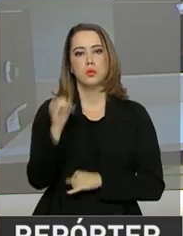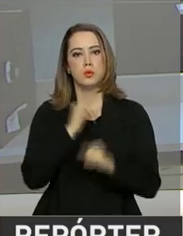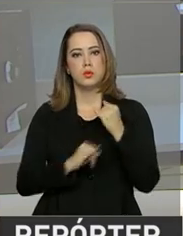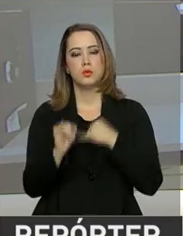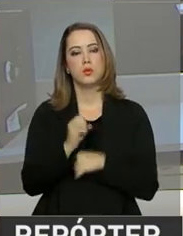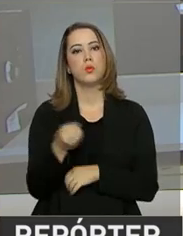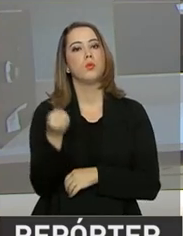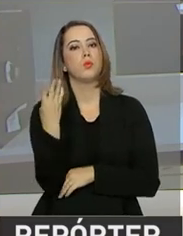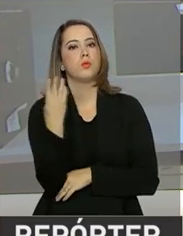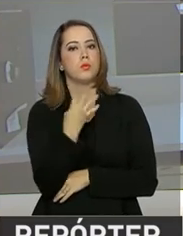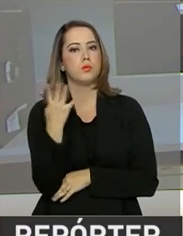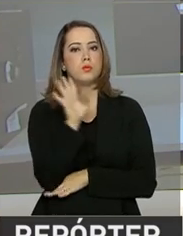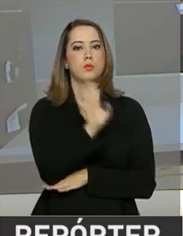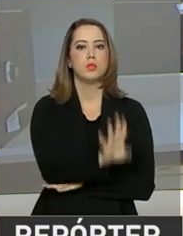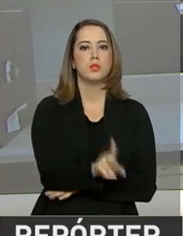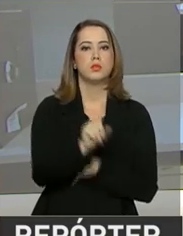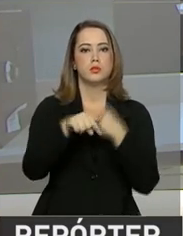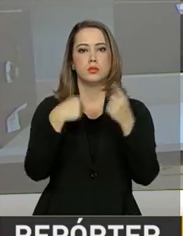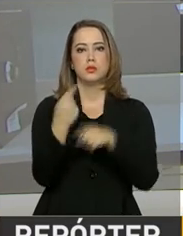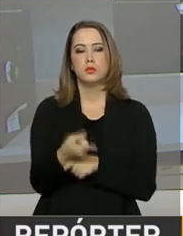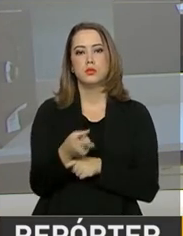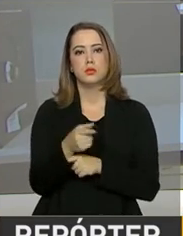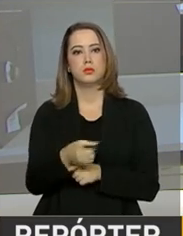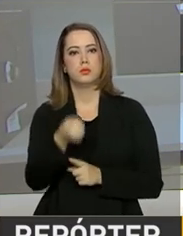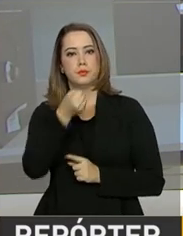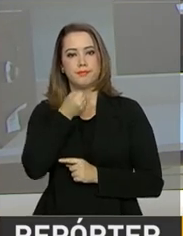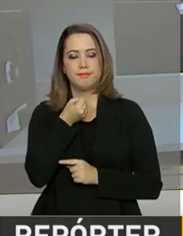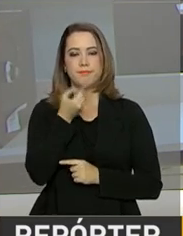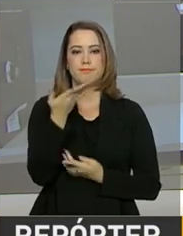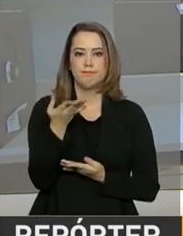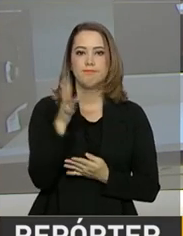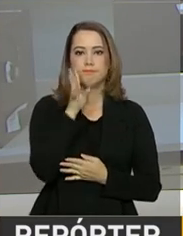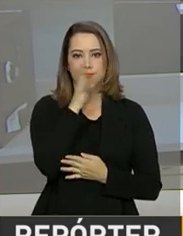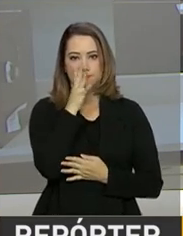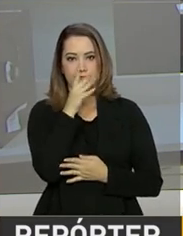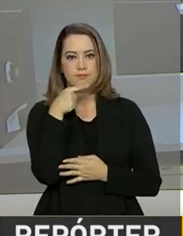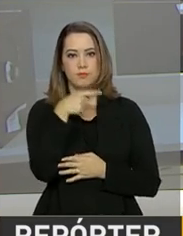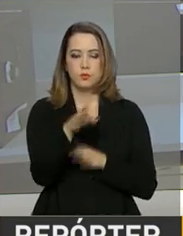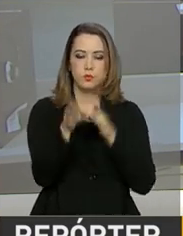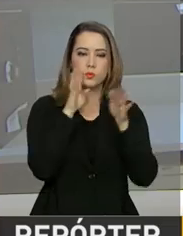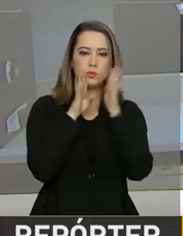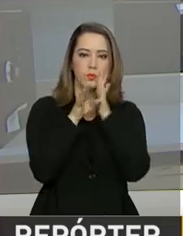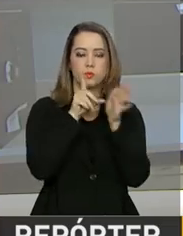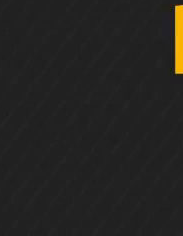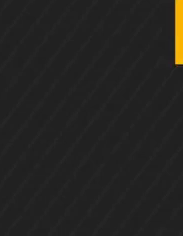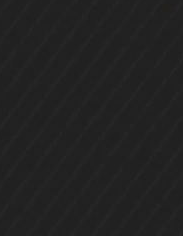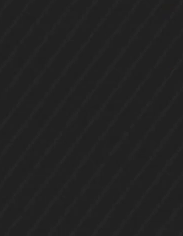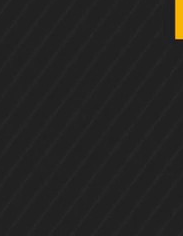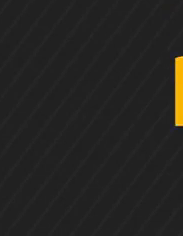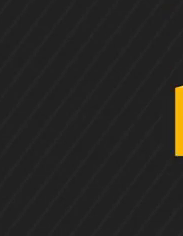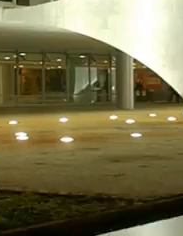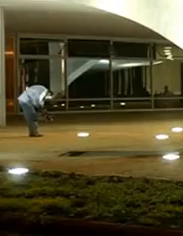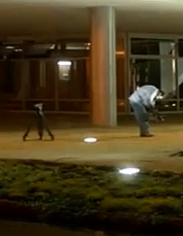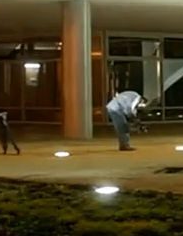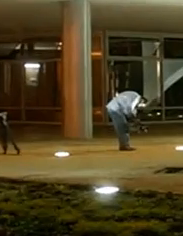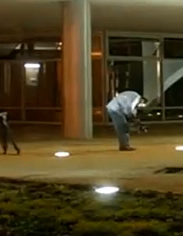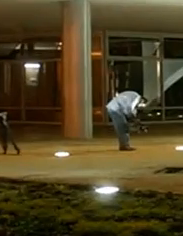ou às 4 da tarde na próxima edição do repórter NBR acompanha as novidades também nas nossas redes sociais